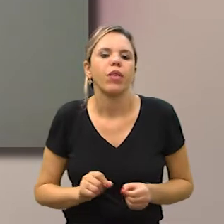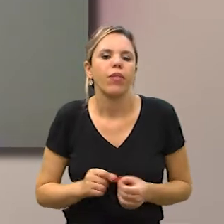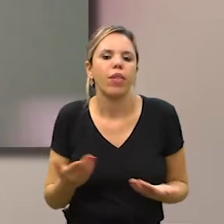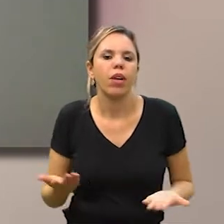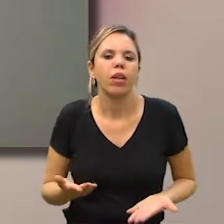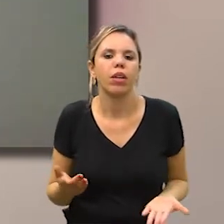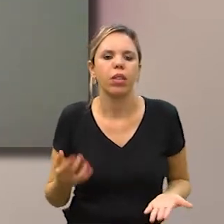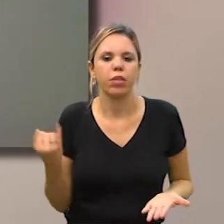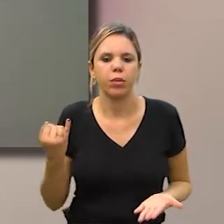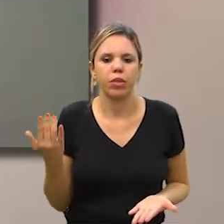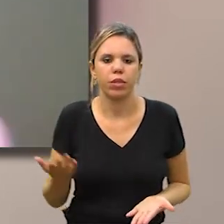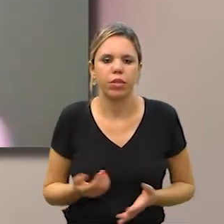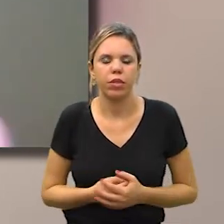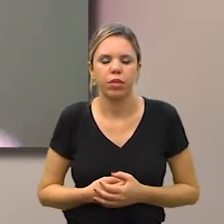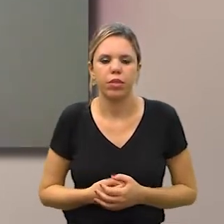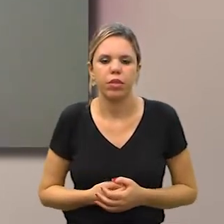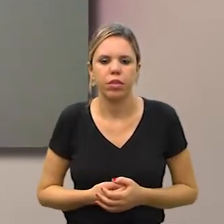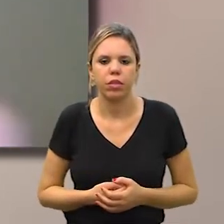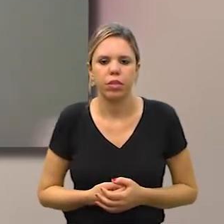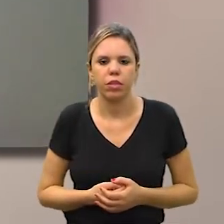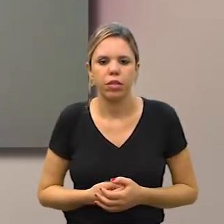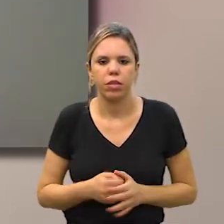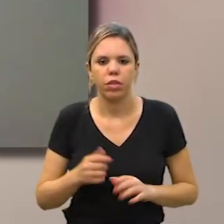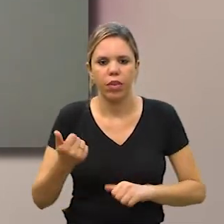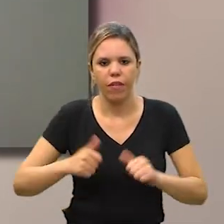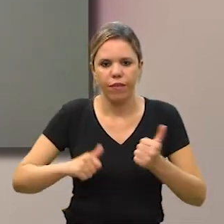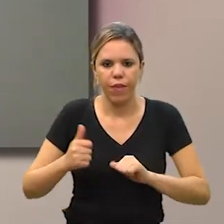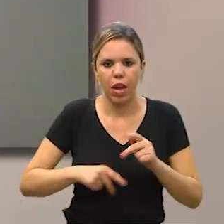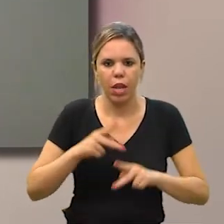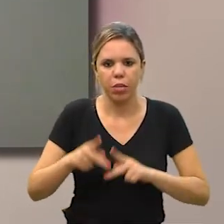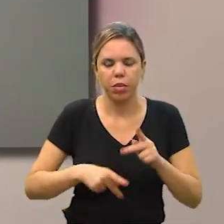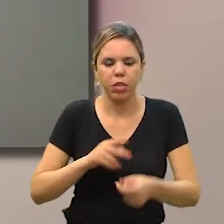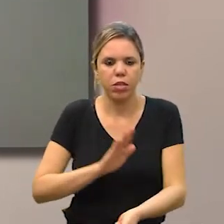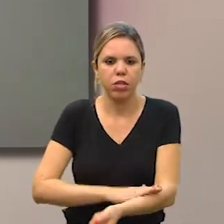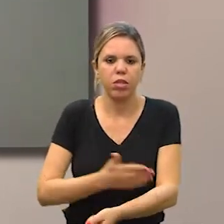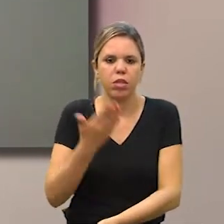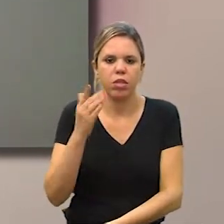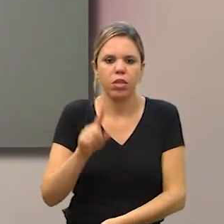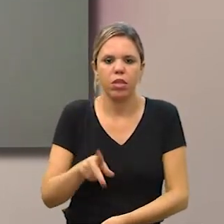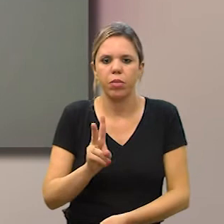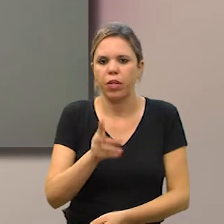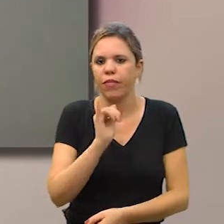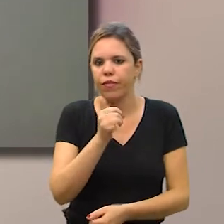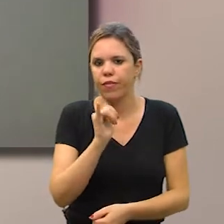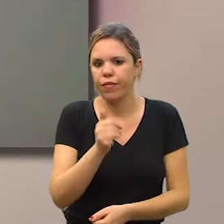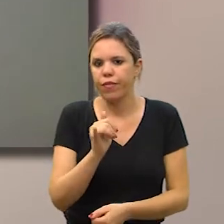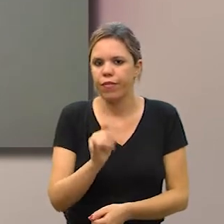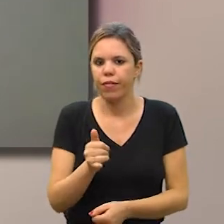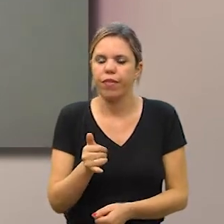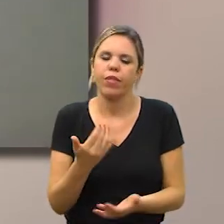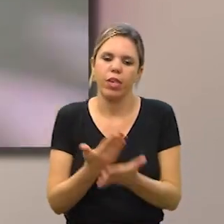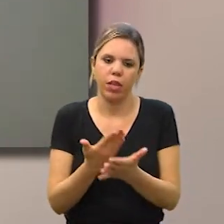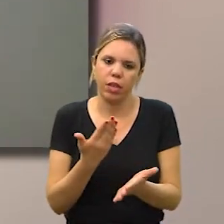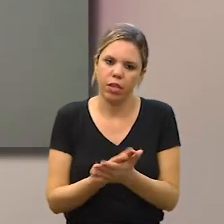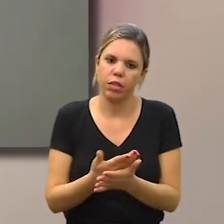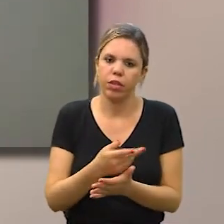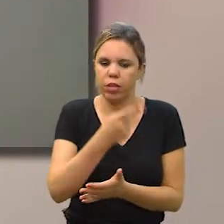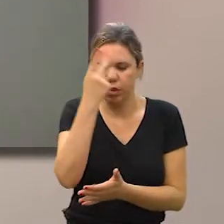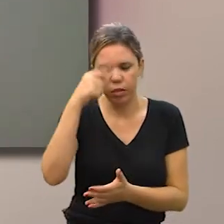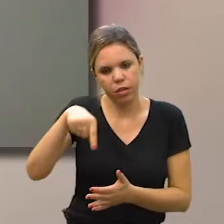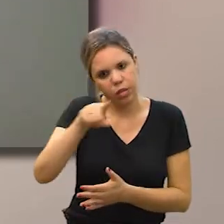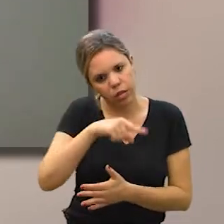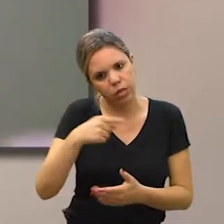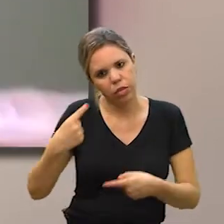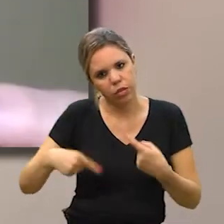agora o que é importante para avaliar o paciente hipertenso que a gente sempre fala nas aulas o nosso